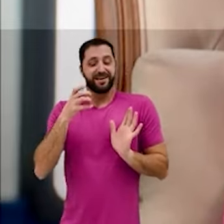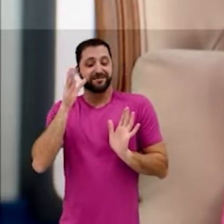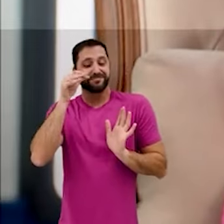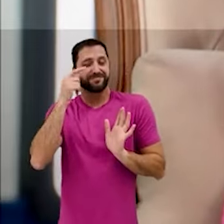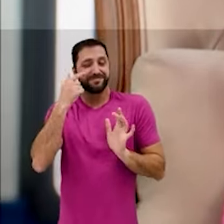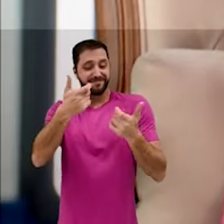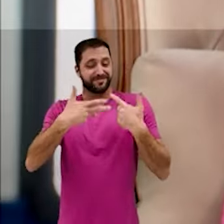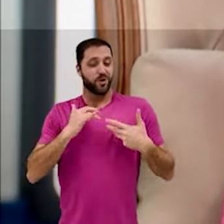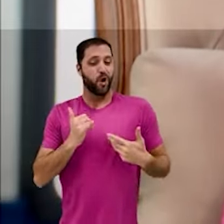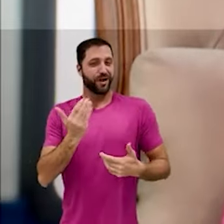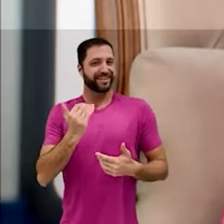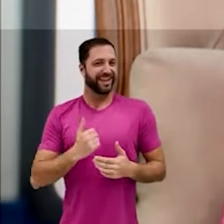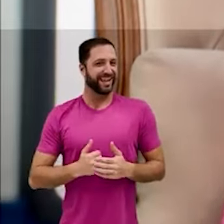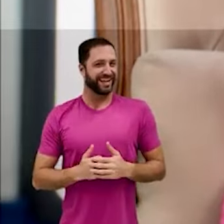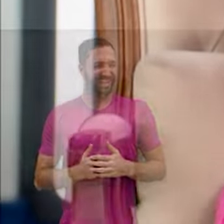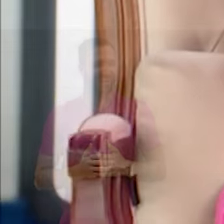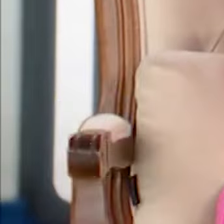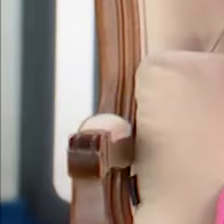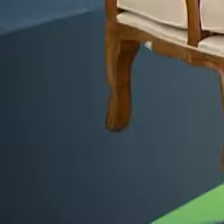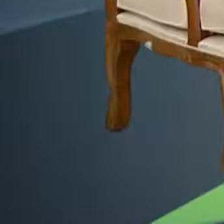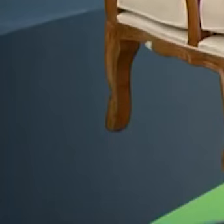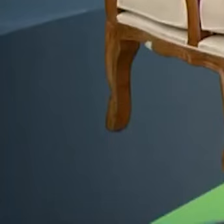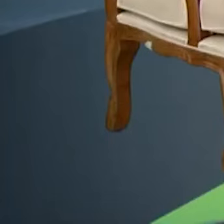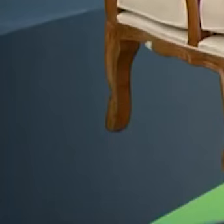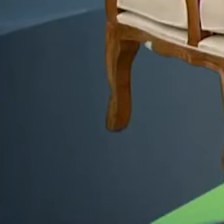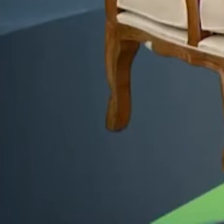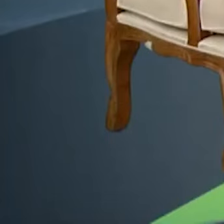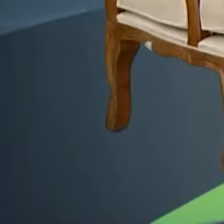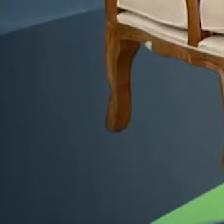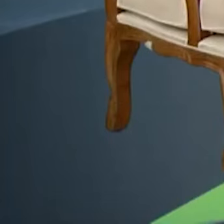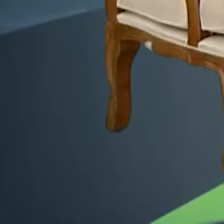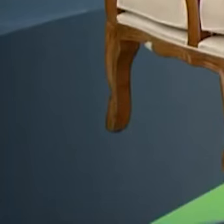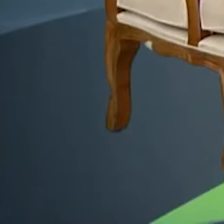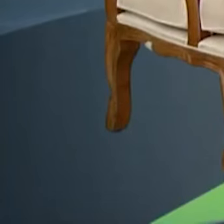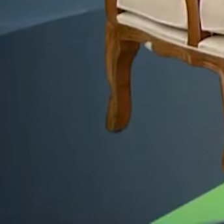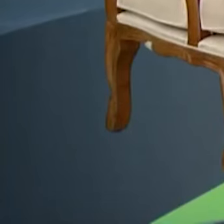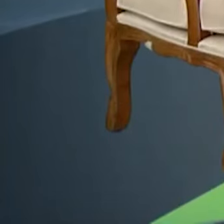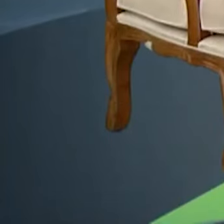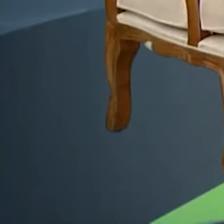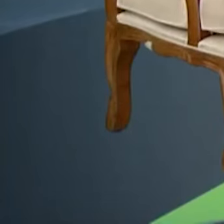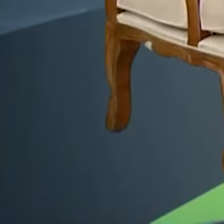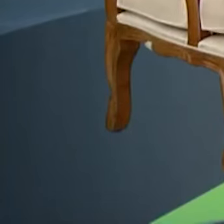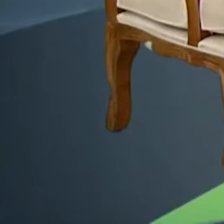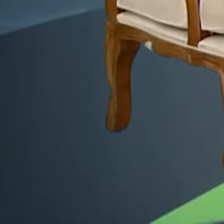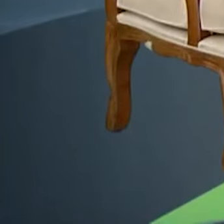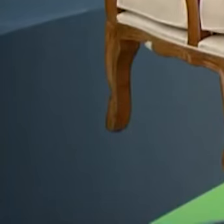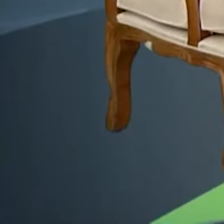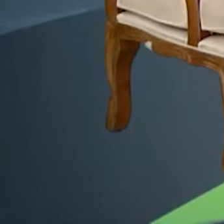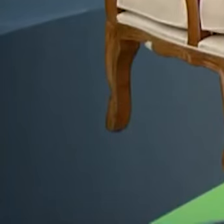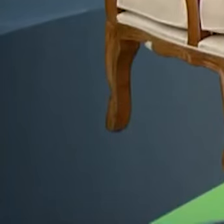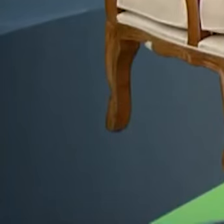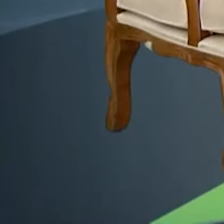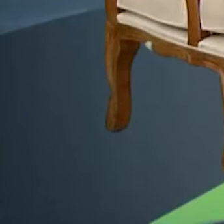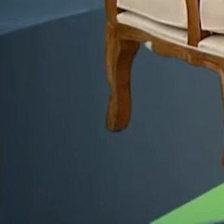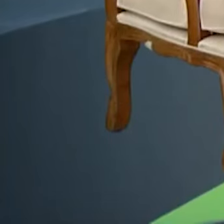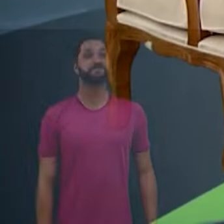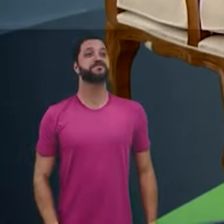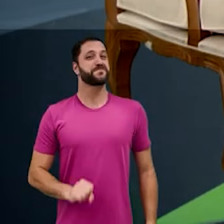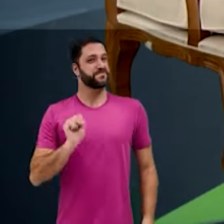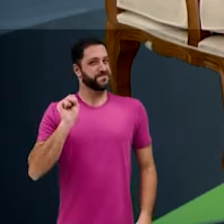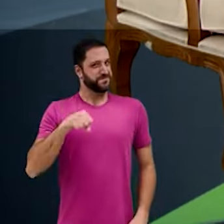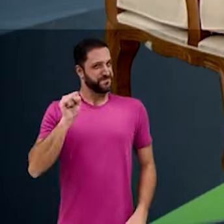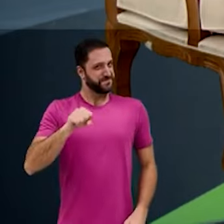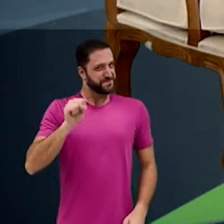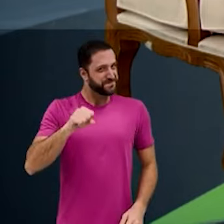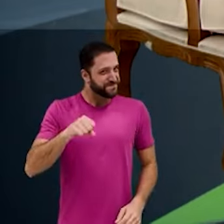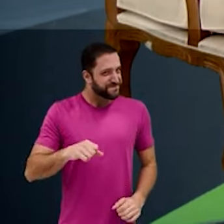você está, eu quero saber, eu quero que você me conte. Muito bem. Tem algo para compartilhar com a gente, novidades, coisas que vêm